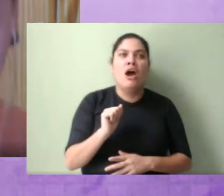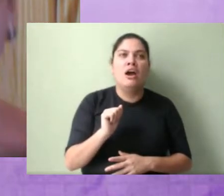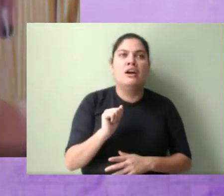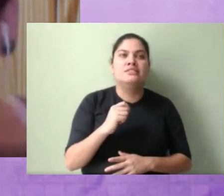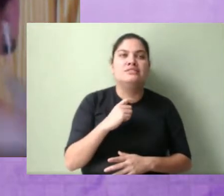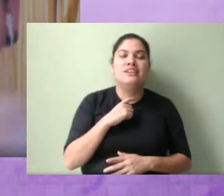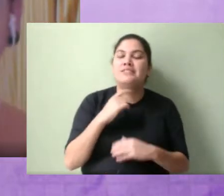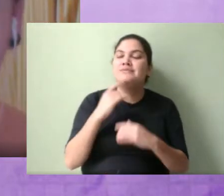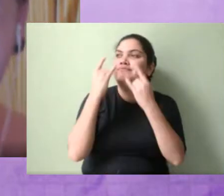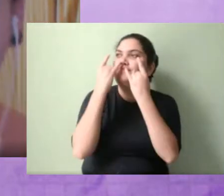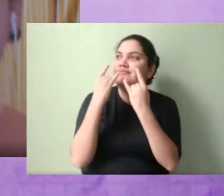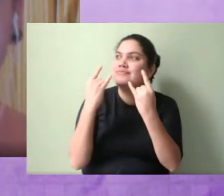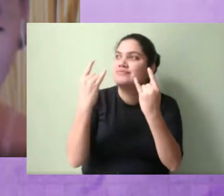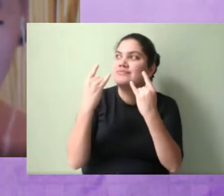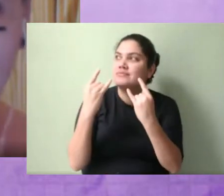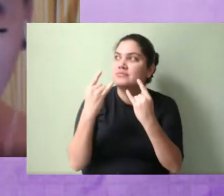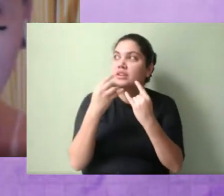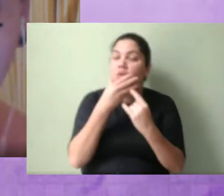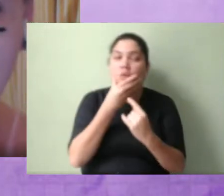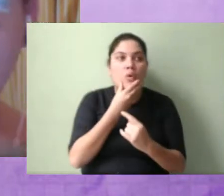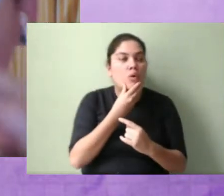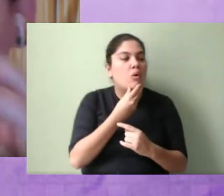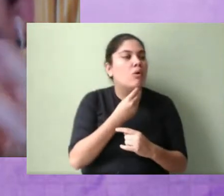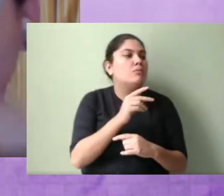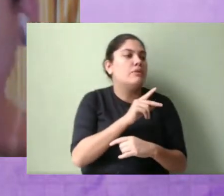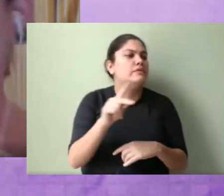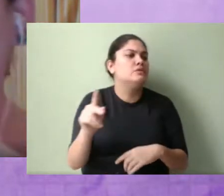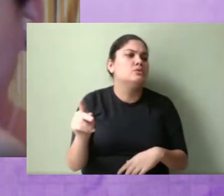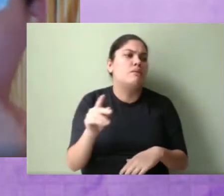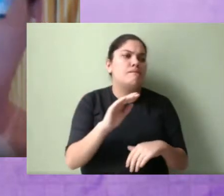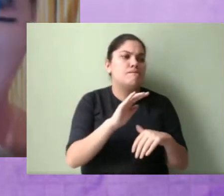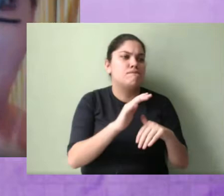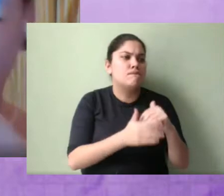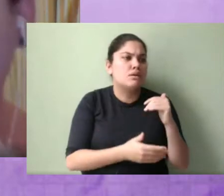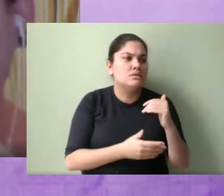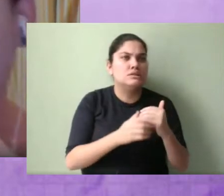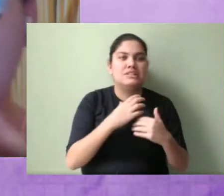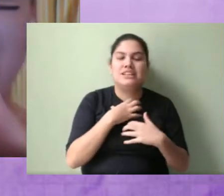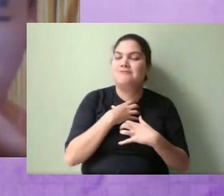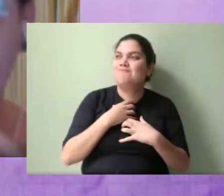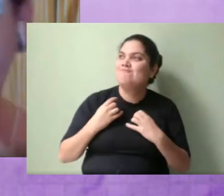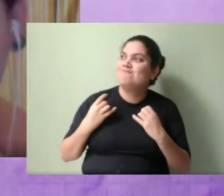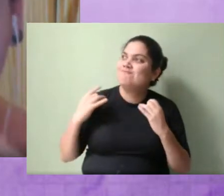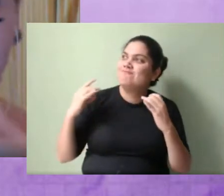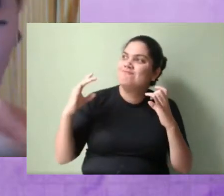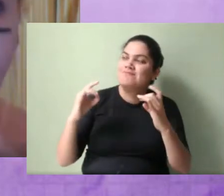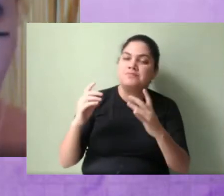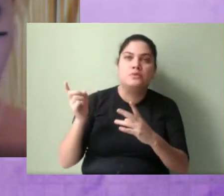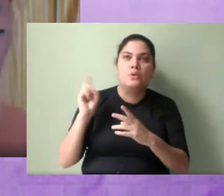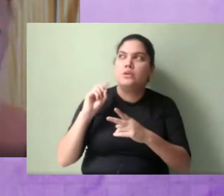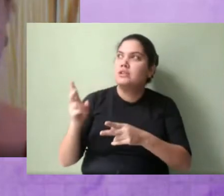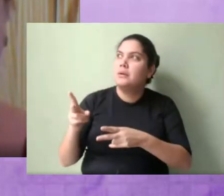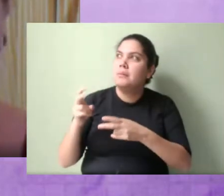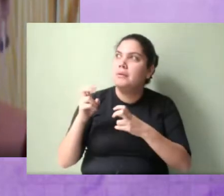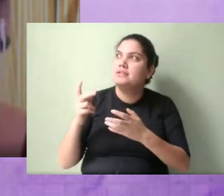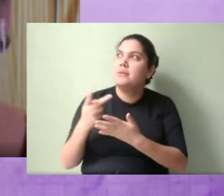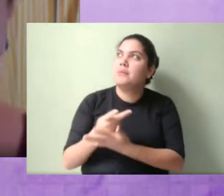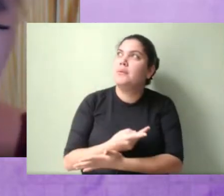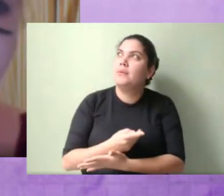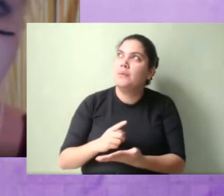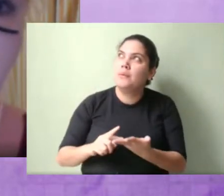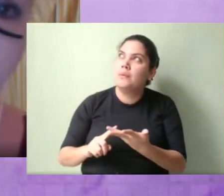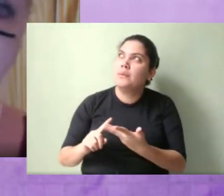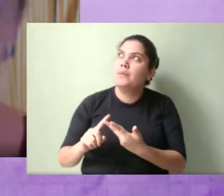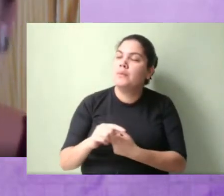bonito, exatamente, né? Às vezes até o cara é bonito e tal, é aquele, né? Tem aquela paixonite ali e o cara